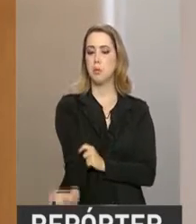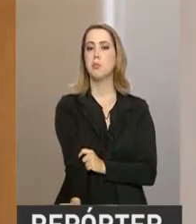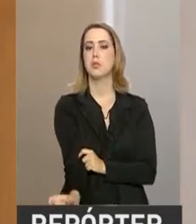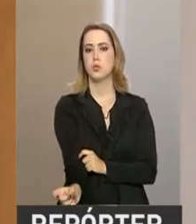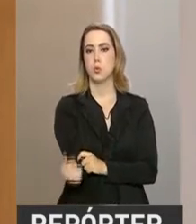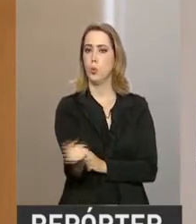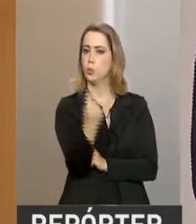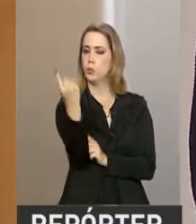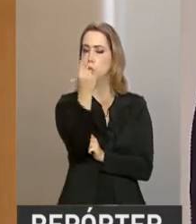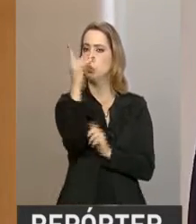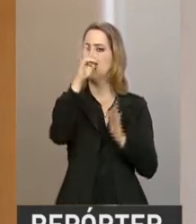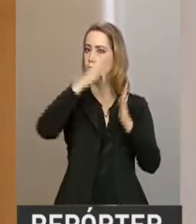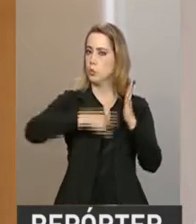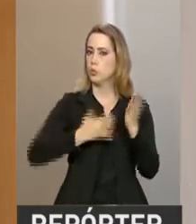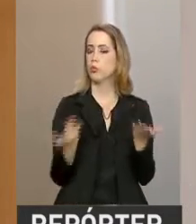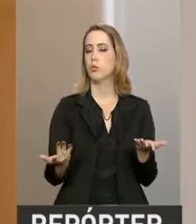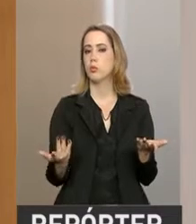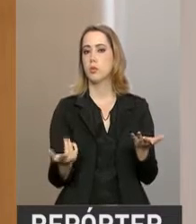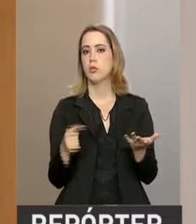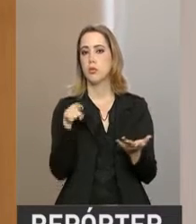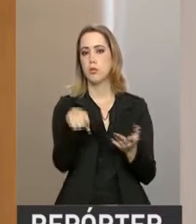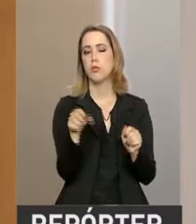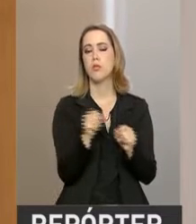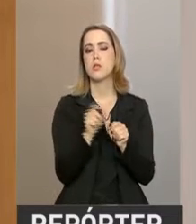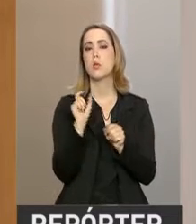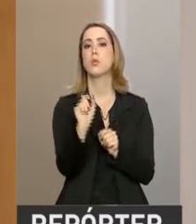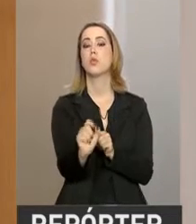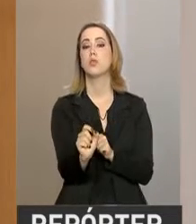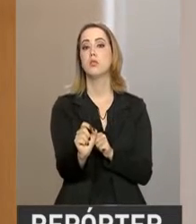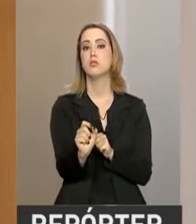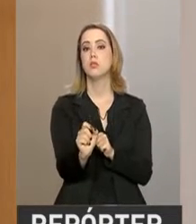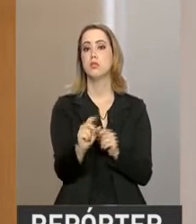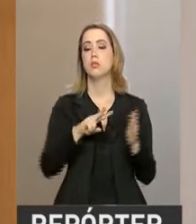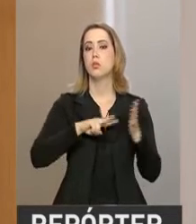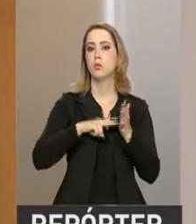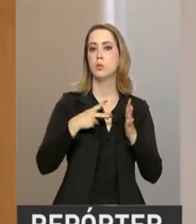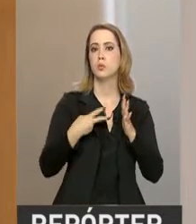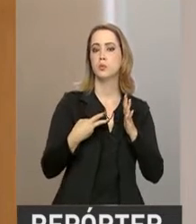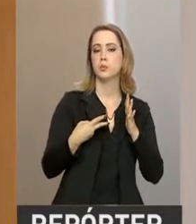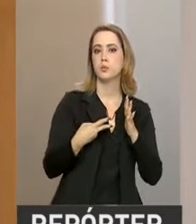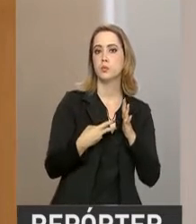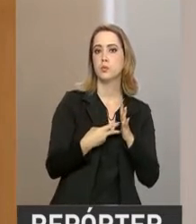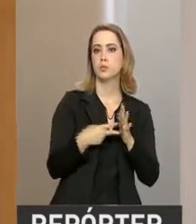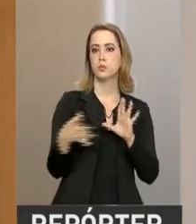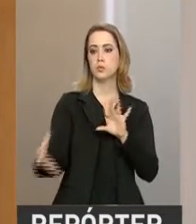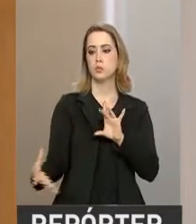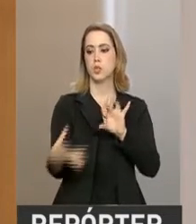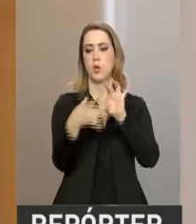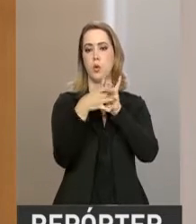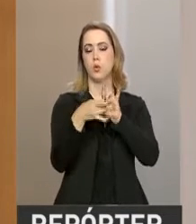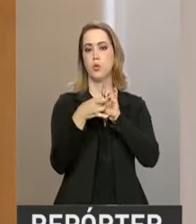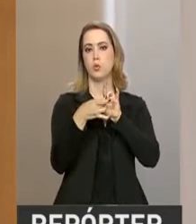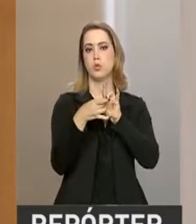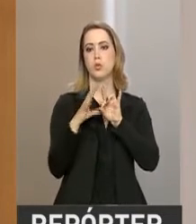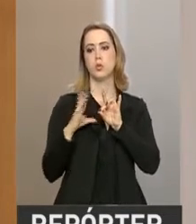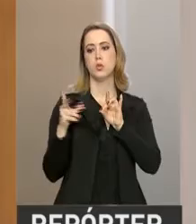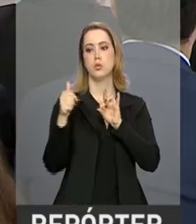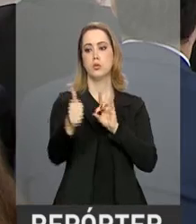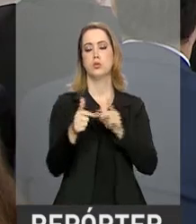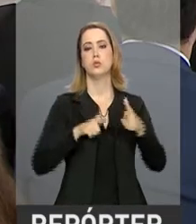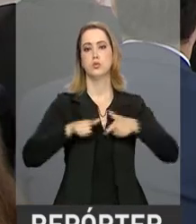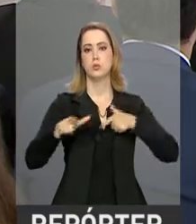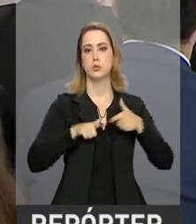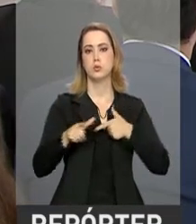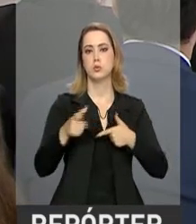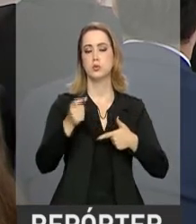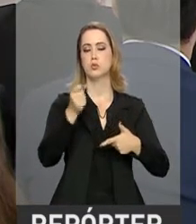único documento, o que está se fazendo é precisamente uma conjugação do trabalho de todos os órgãos do poder.